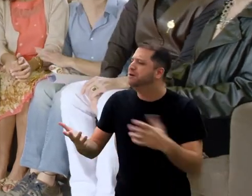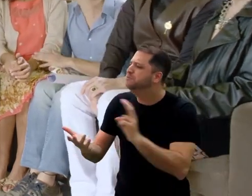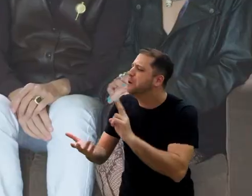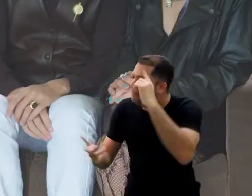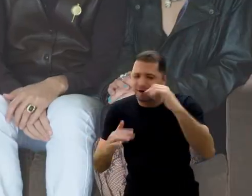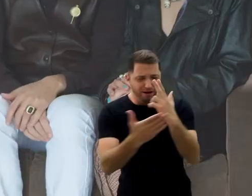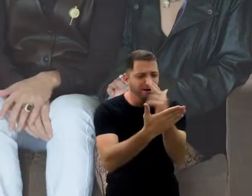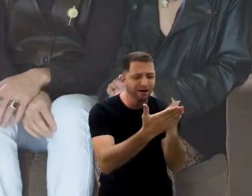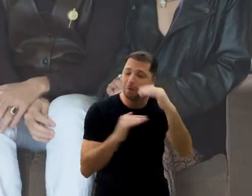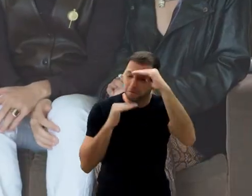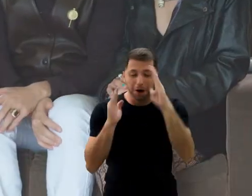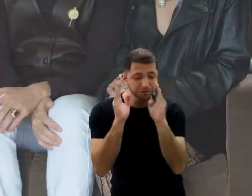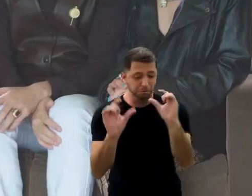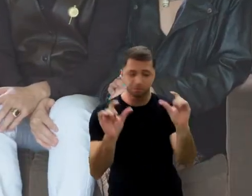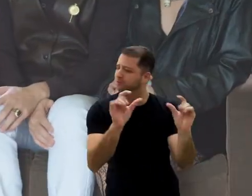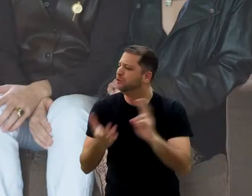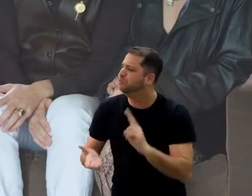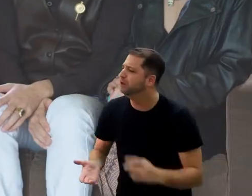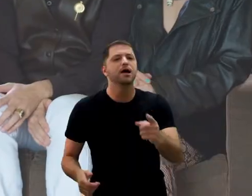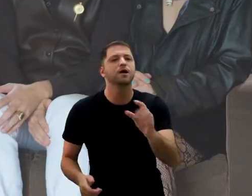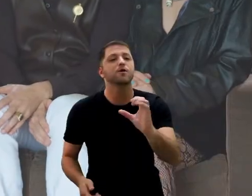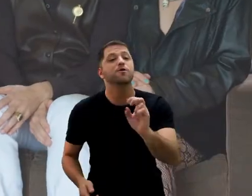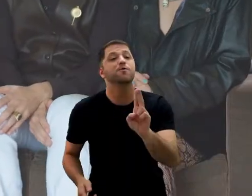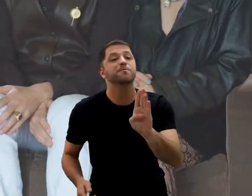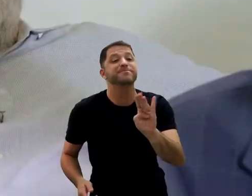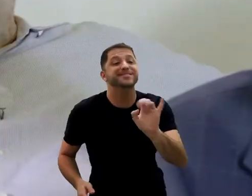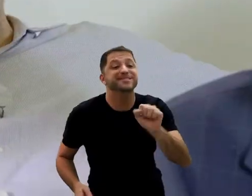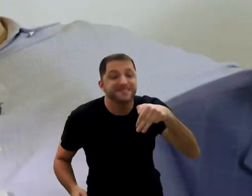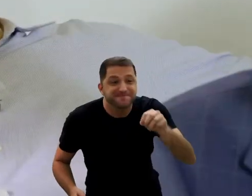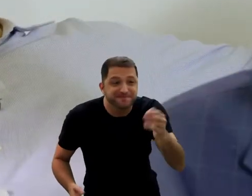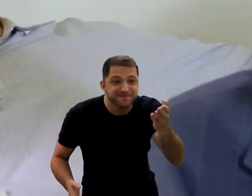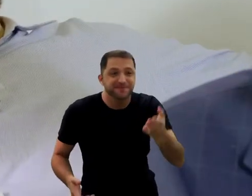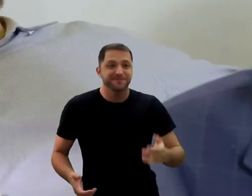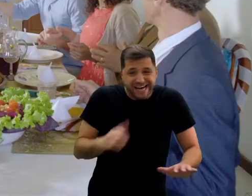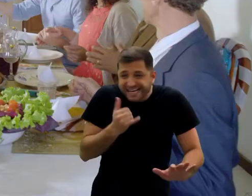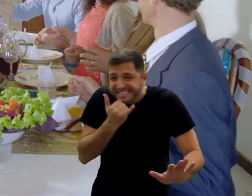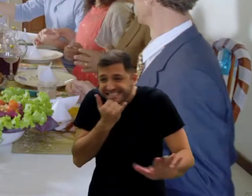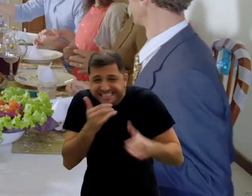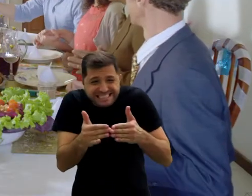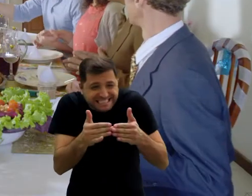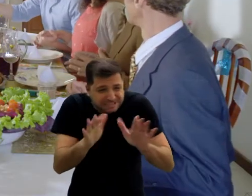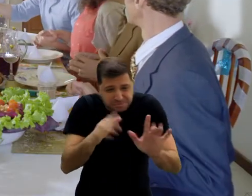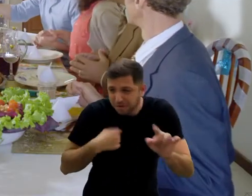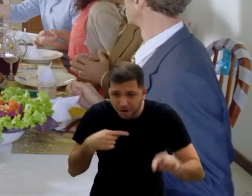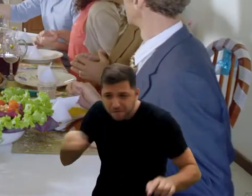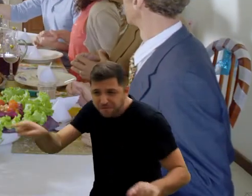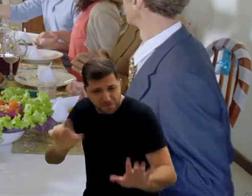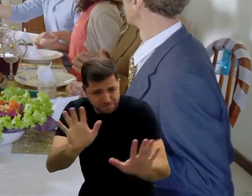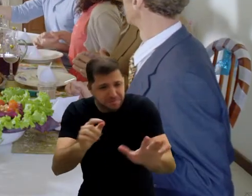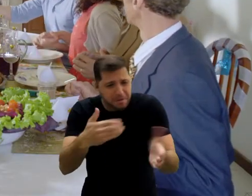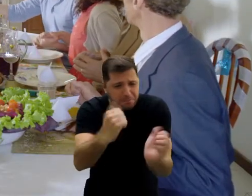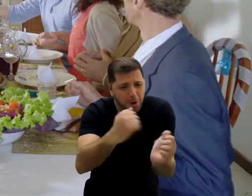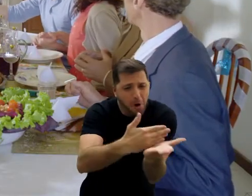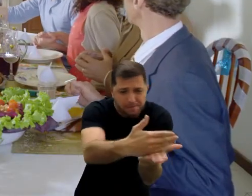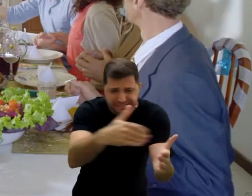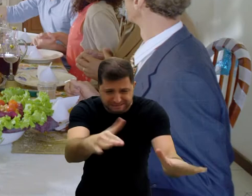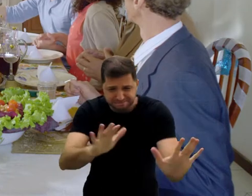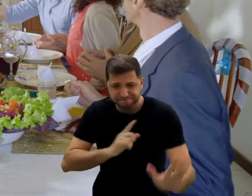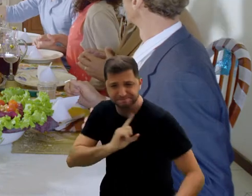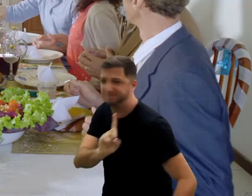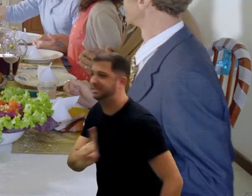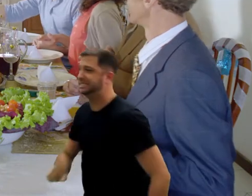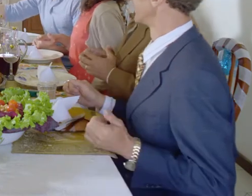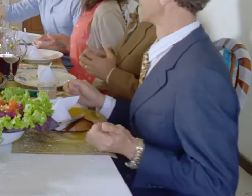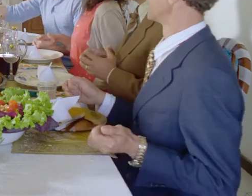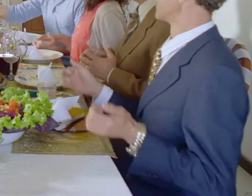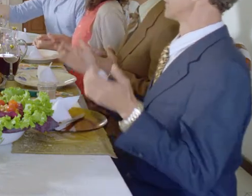cubismo, o altruísmo. Com licença, preciso ir ali. É rapidinho, mas comecem